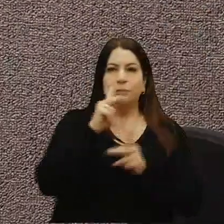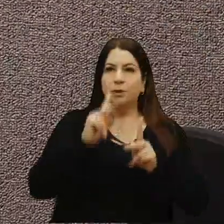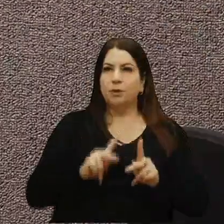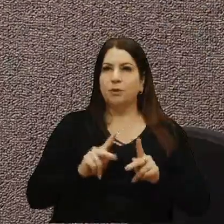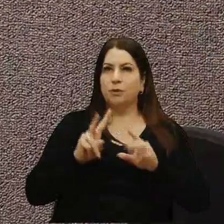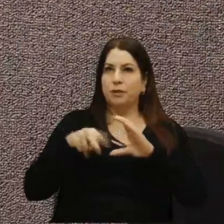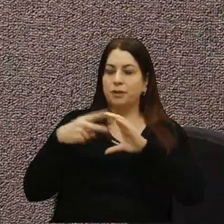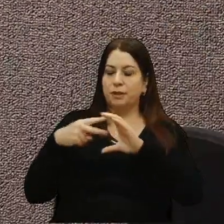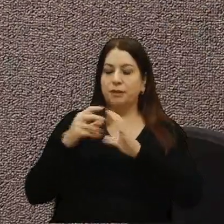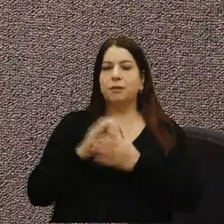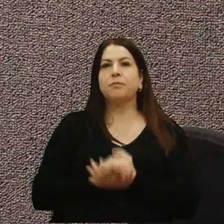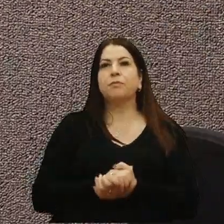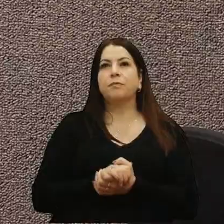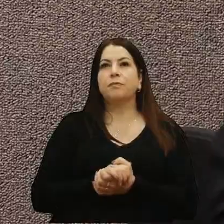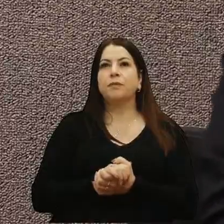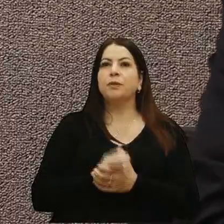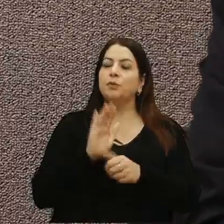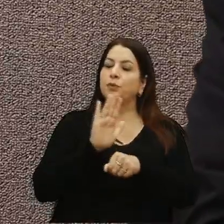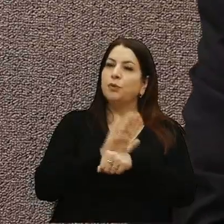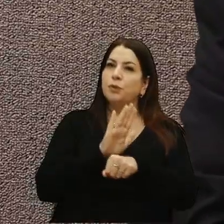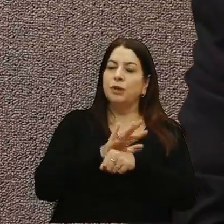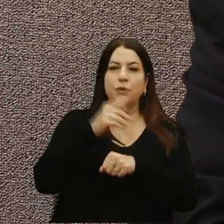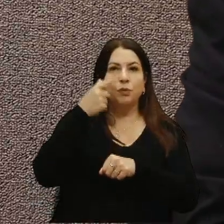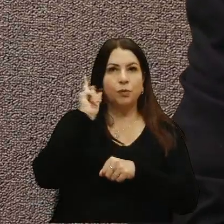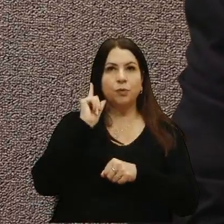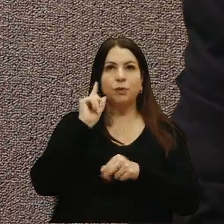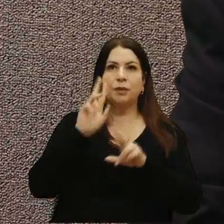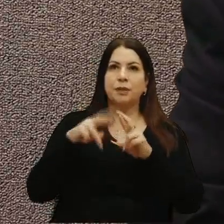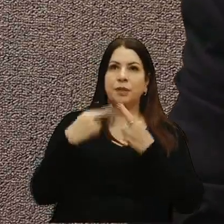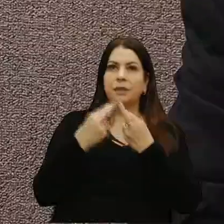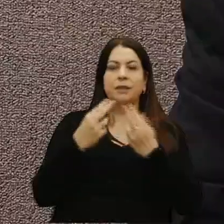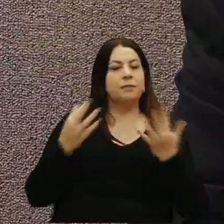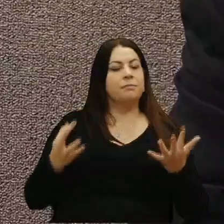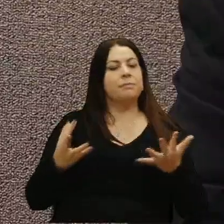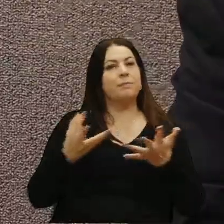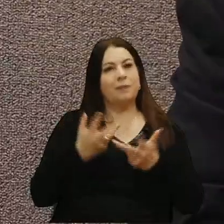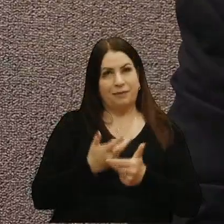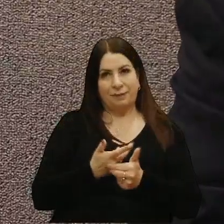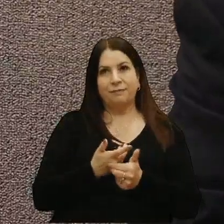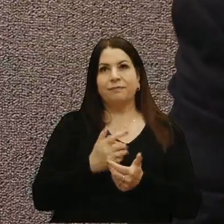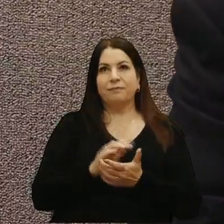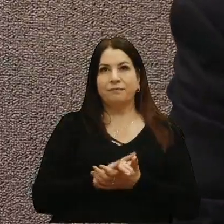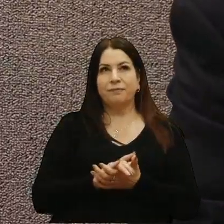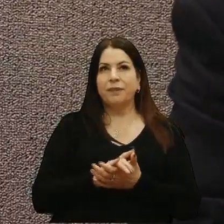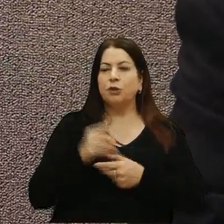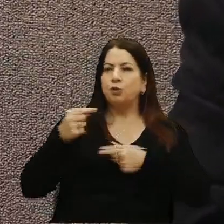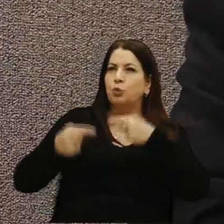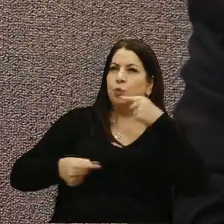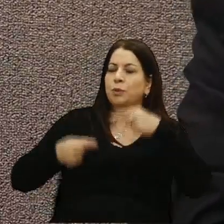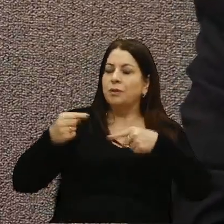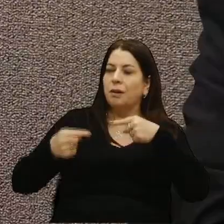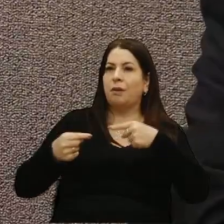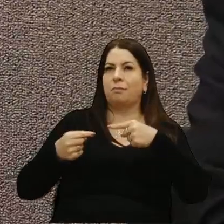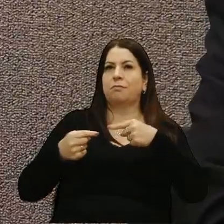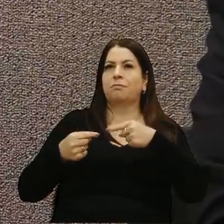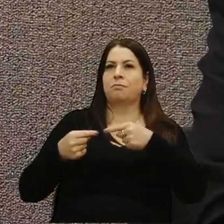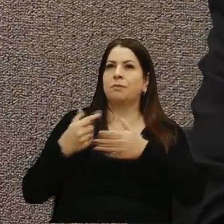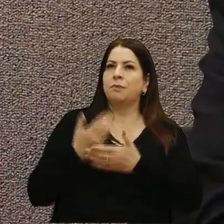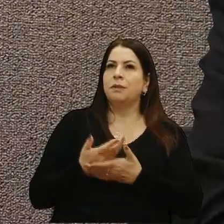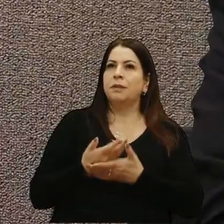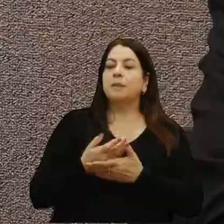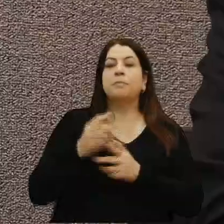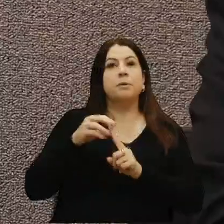da Câmara de Vereadores que nos ajudaram ontem naquela sessão maravilhosa de discussão, de debates,